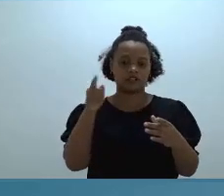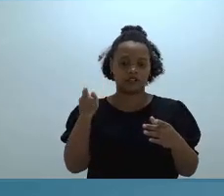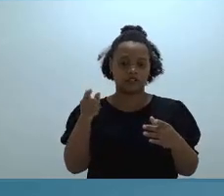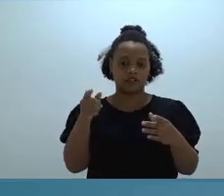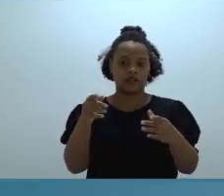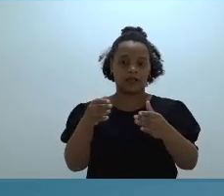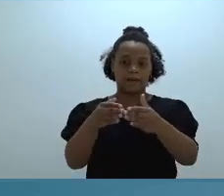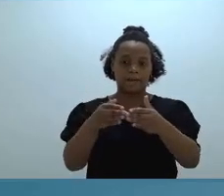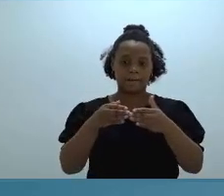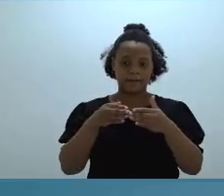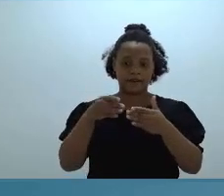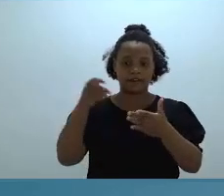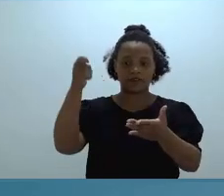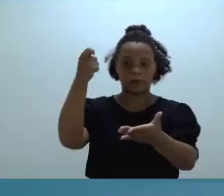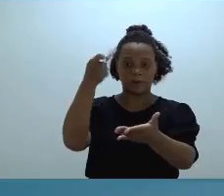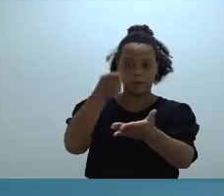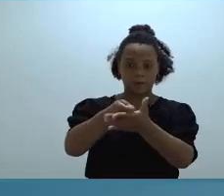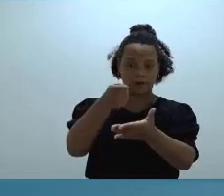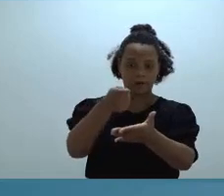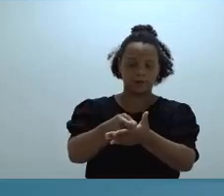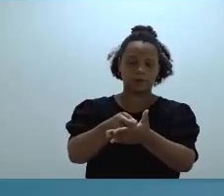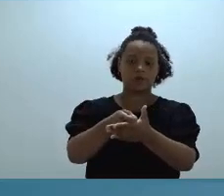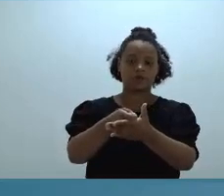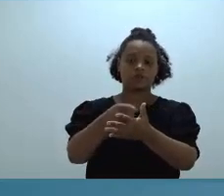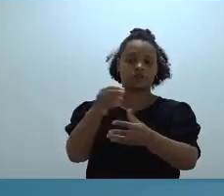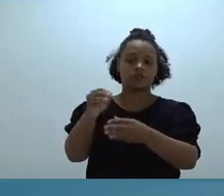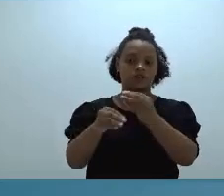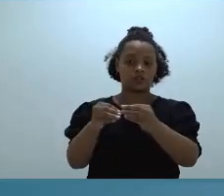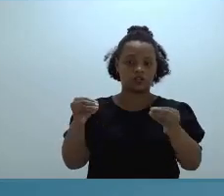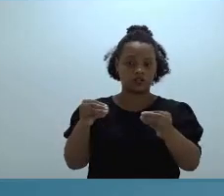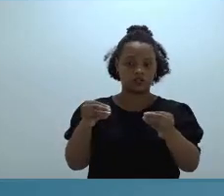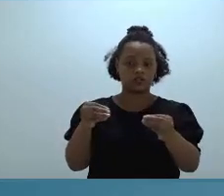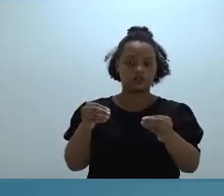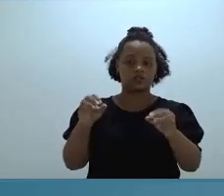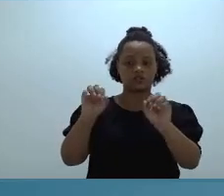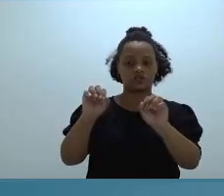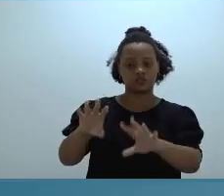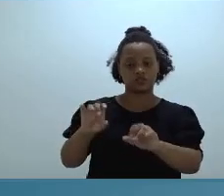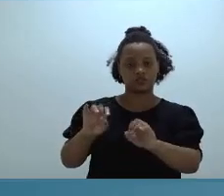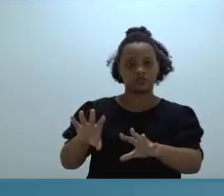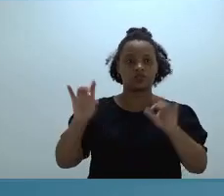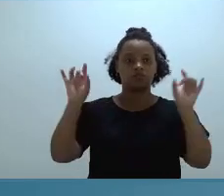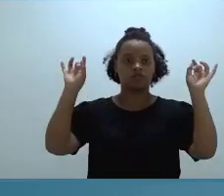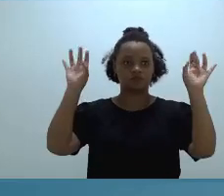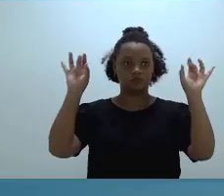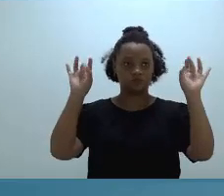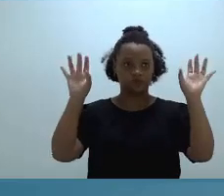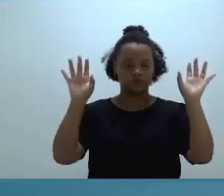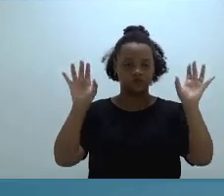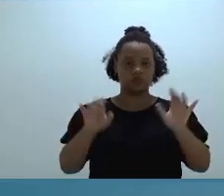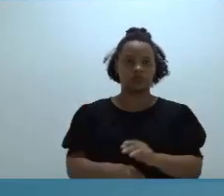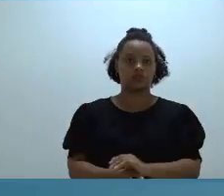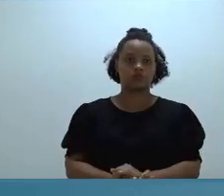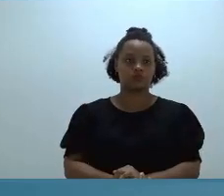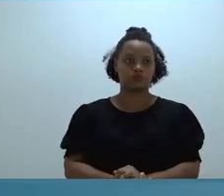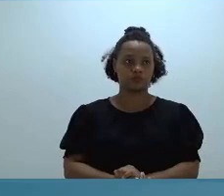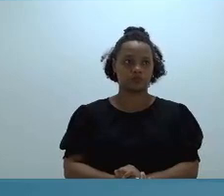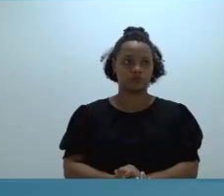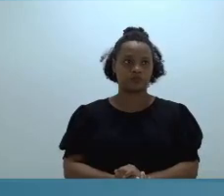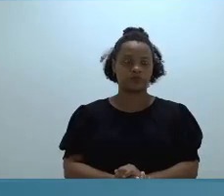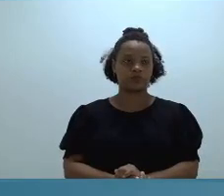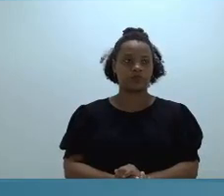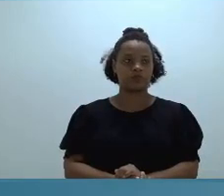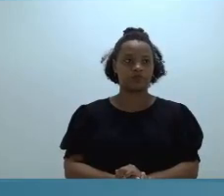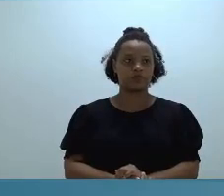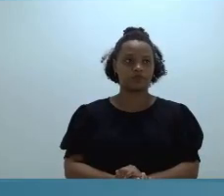de educação especial, consta nos autos que a segurança foi concedida e posteriormente